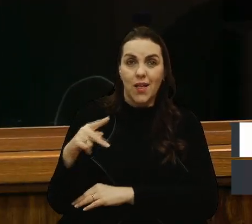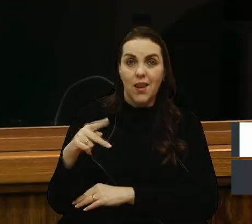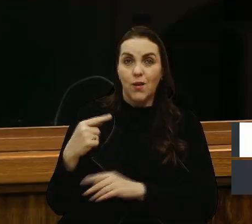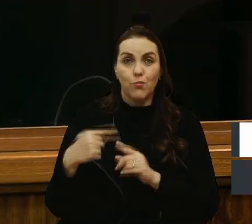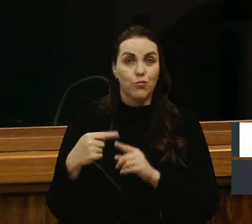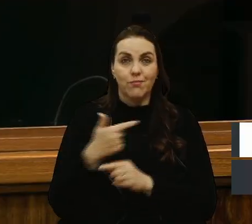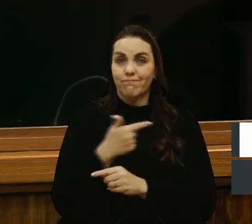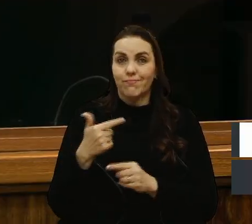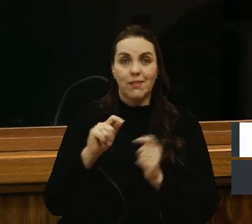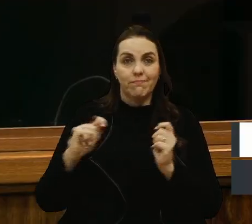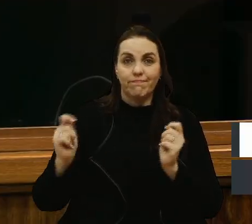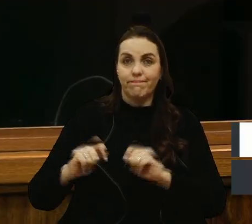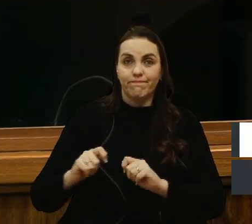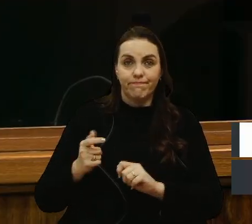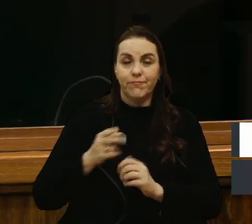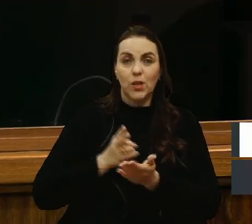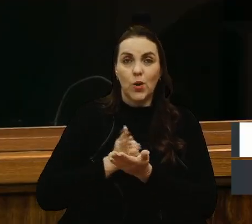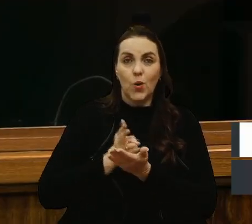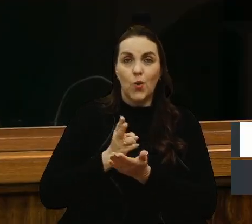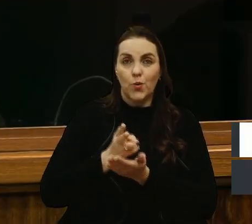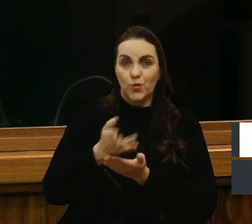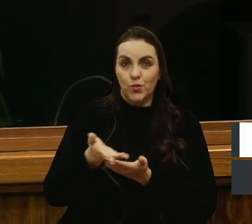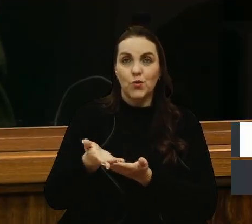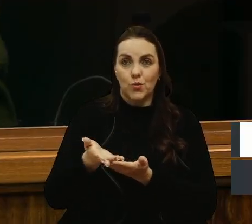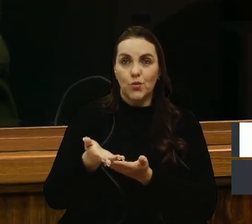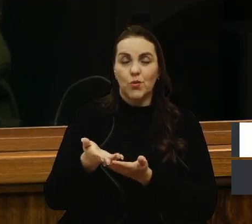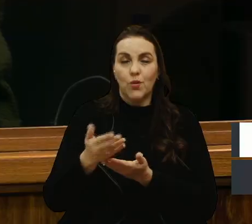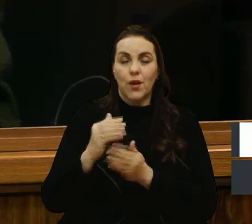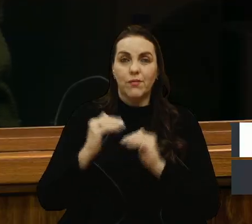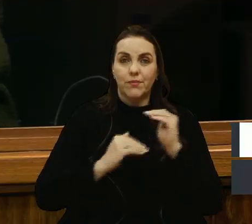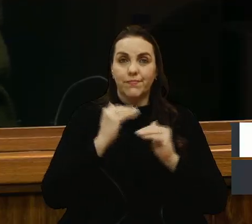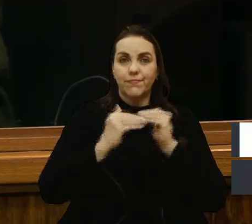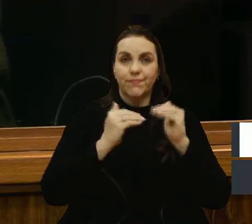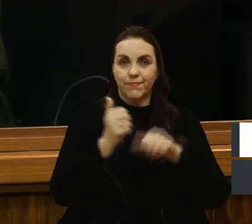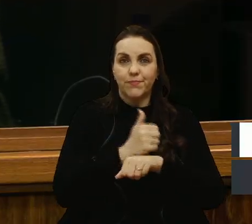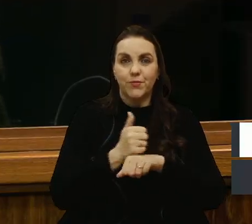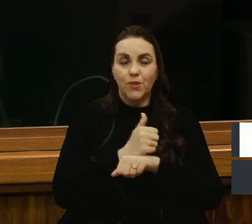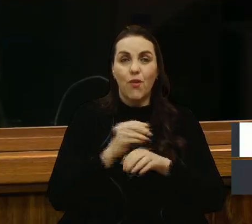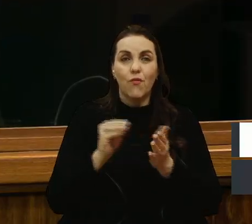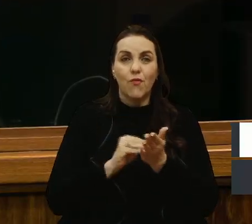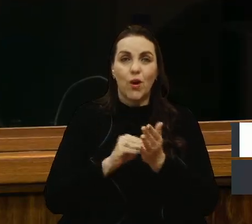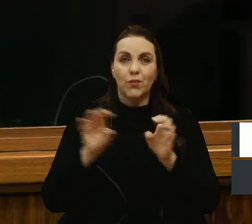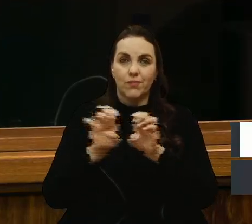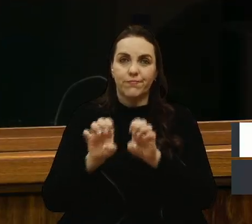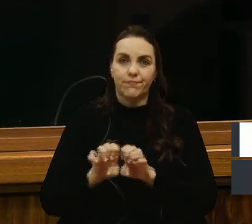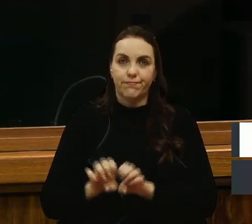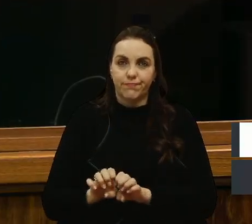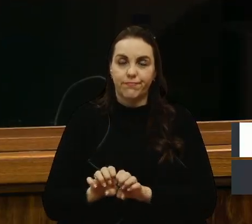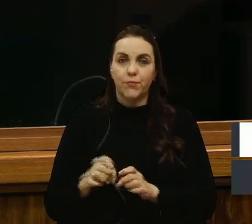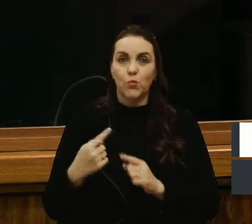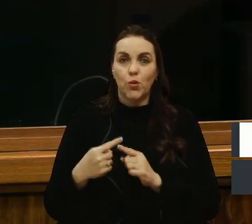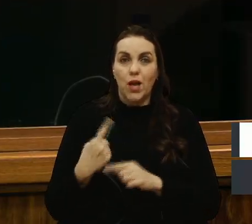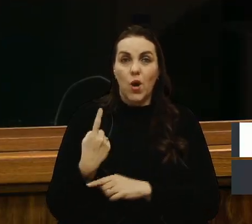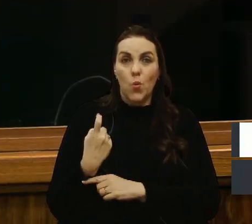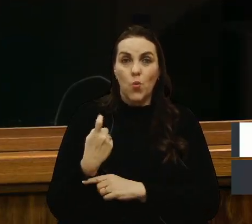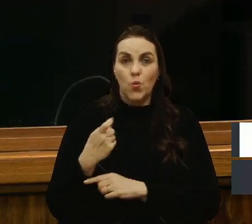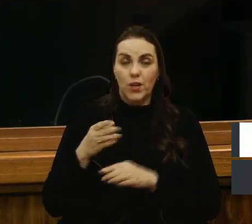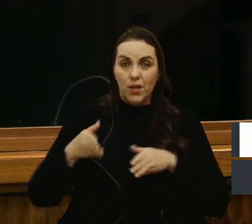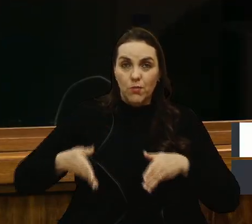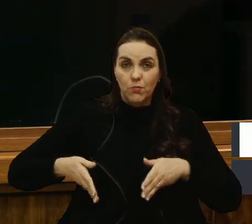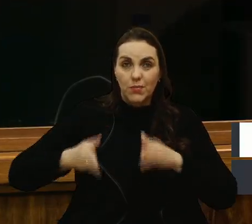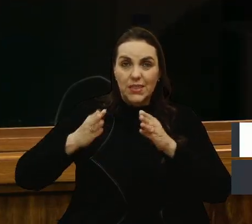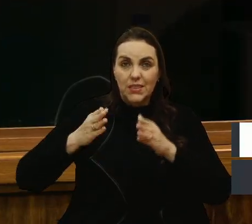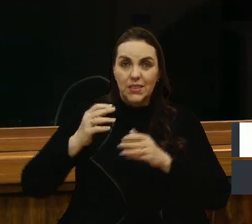tem condições de continuar na sua carreira pela falta de estrutura. Porque a única pista que